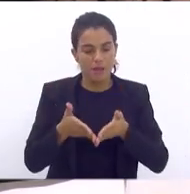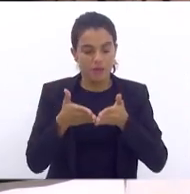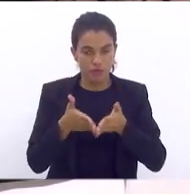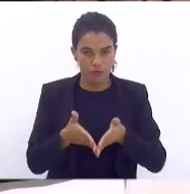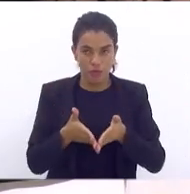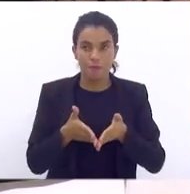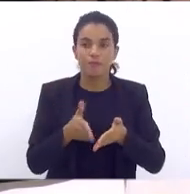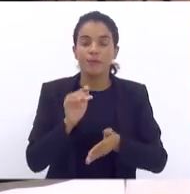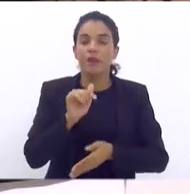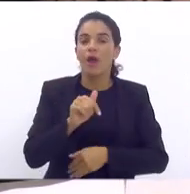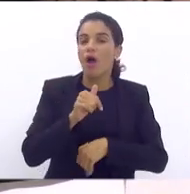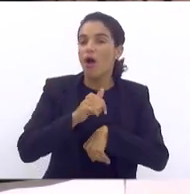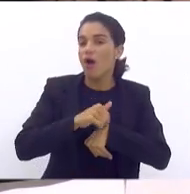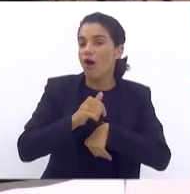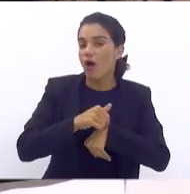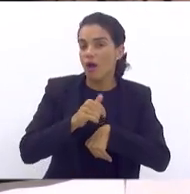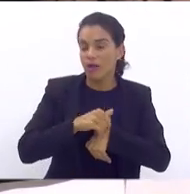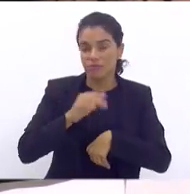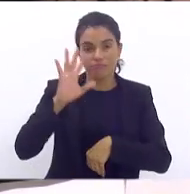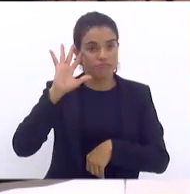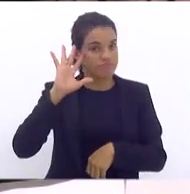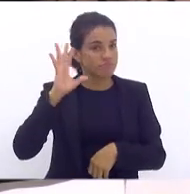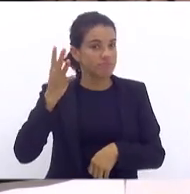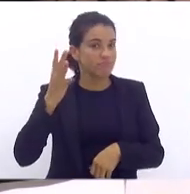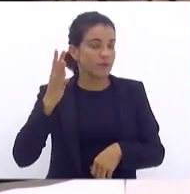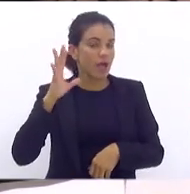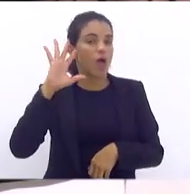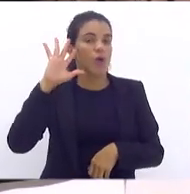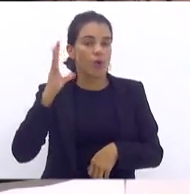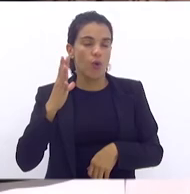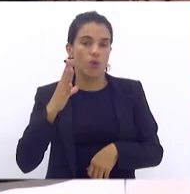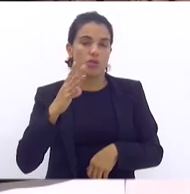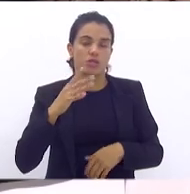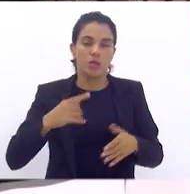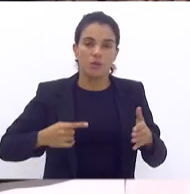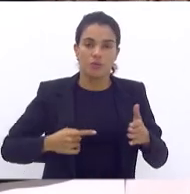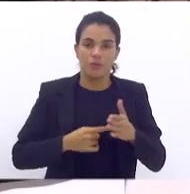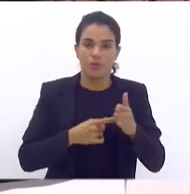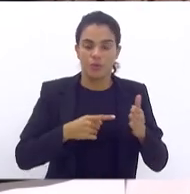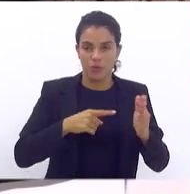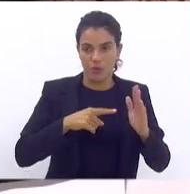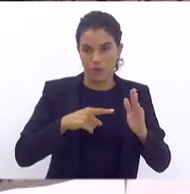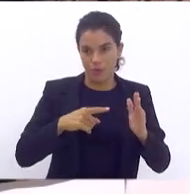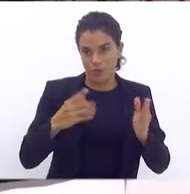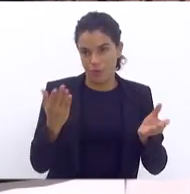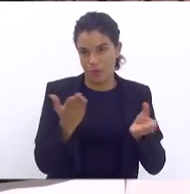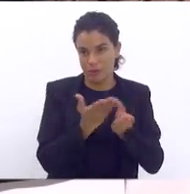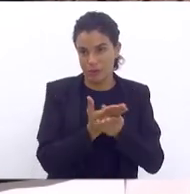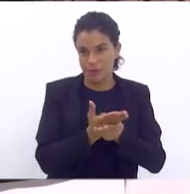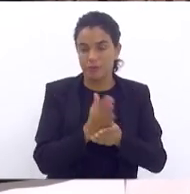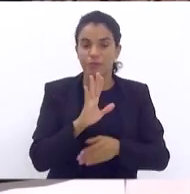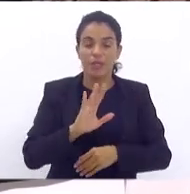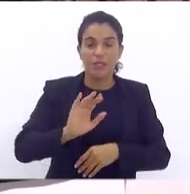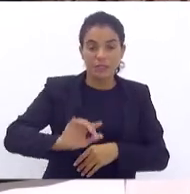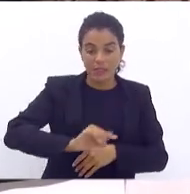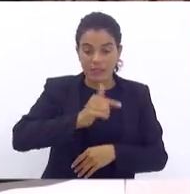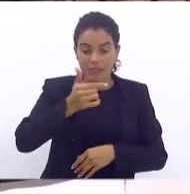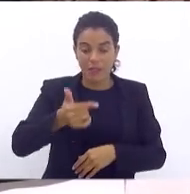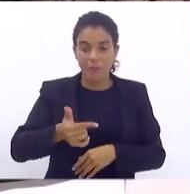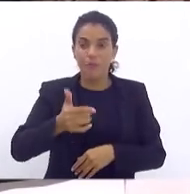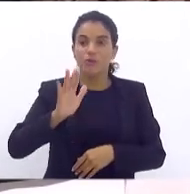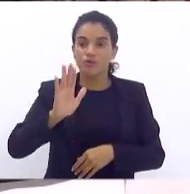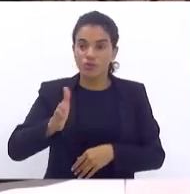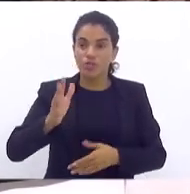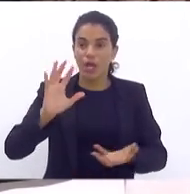Tribunal Marítimo ele entra após a conclusão do inquérito, tá? De acidente de fato na navegação, em regra. Então, depois que o caso